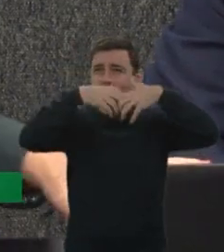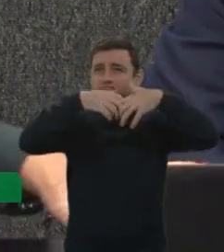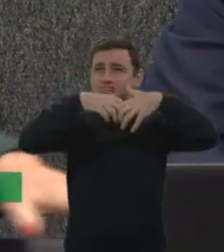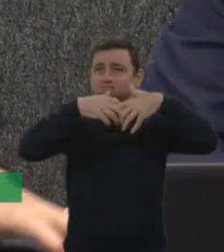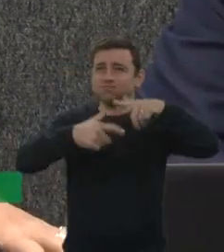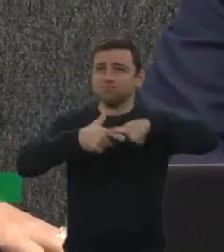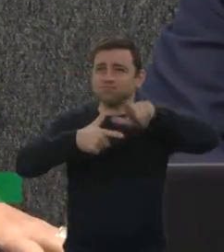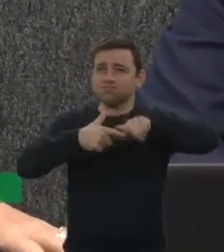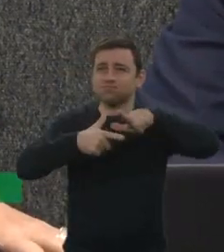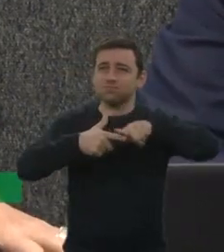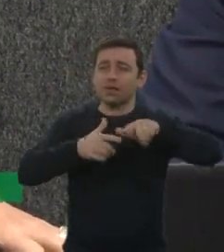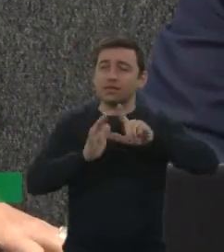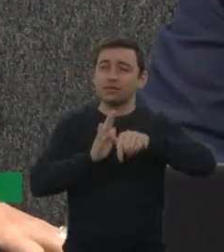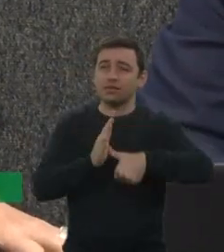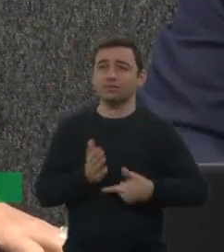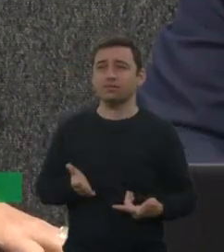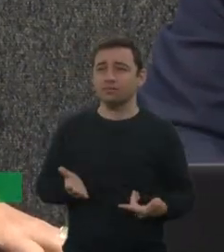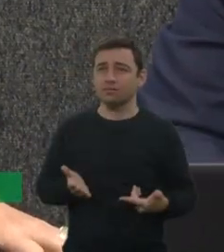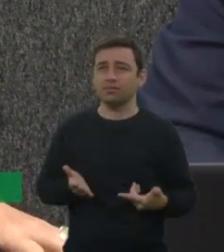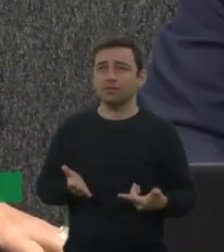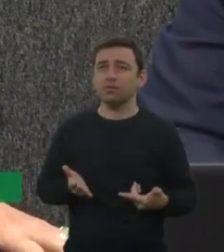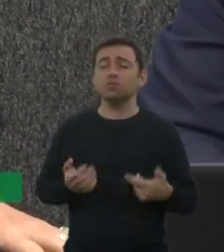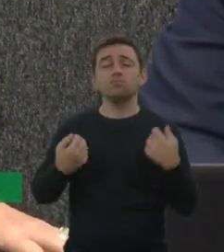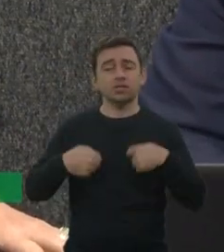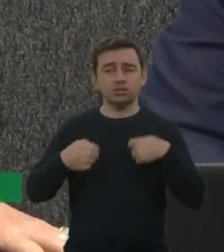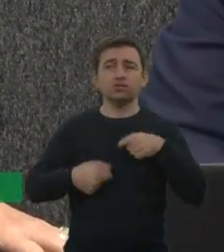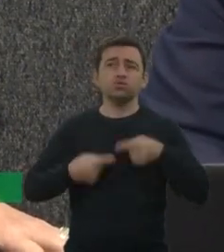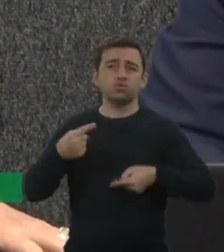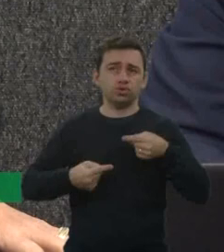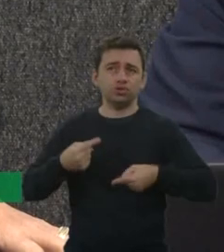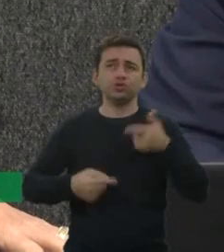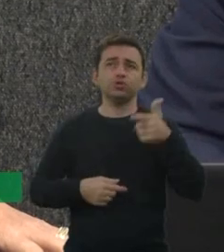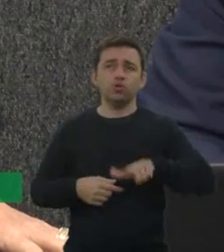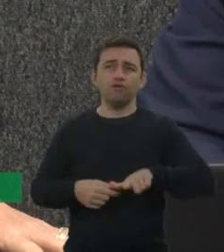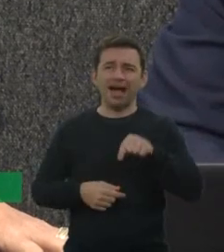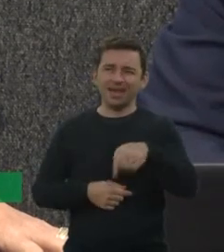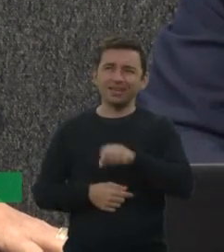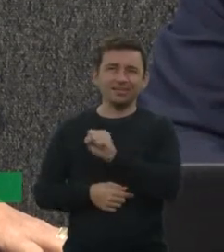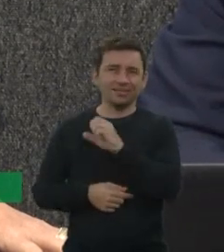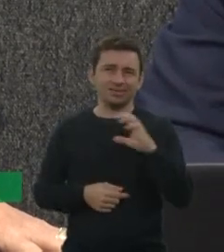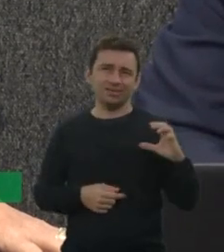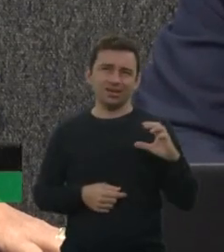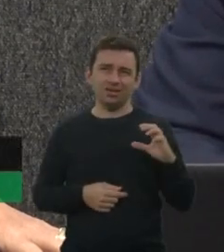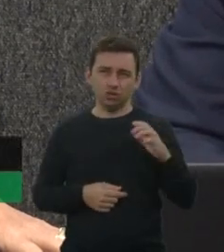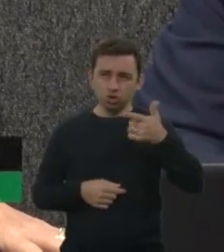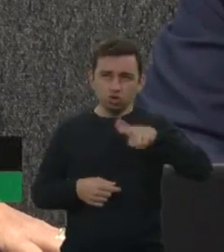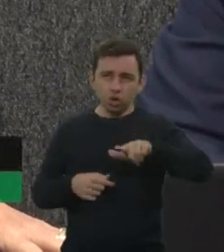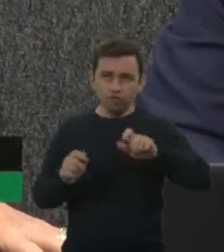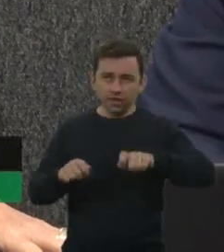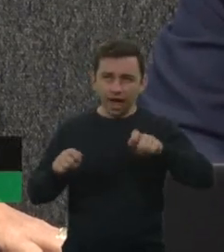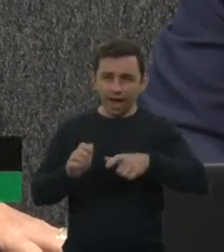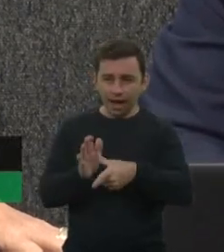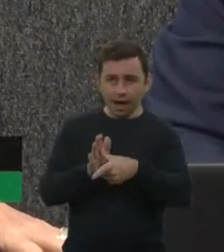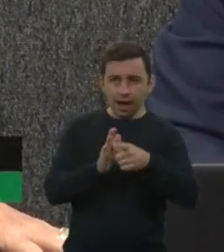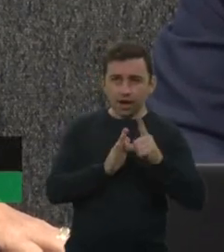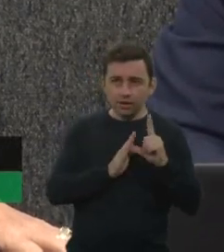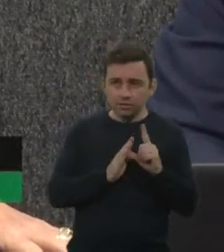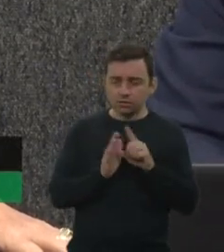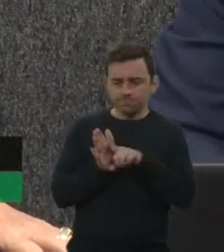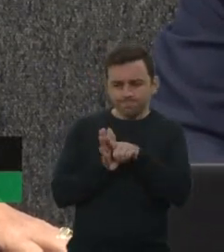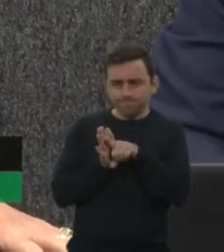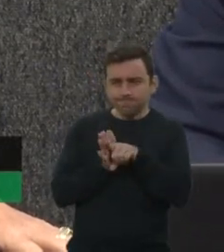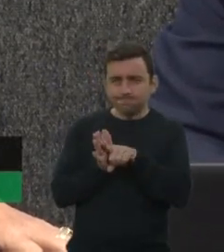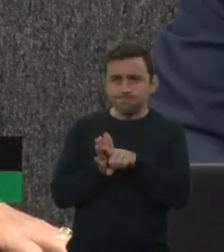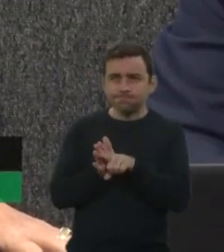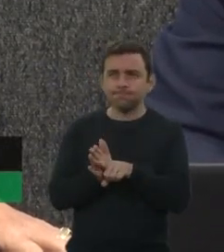Então, deputado Vicente, nós temos que rediscutir se Santa Catarina reassume a triagem neonatal. Porque,